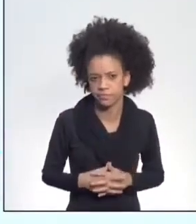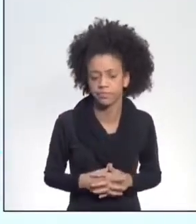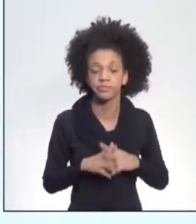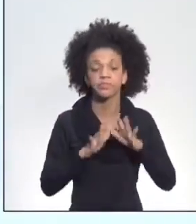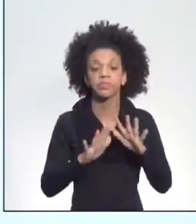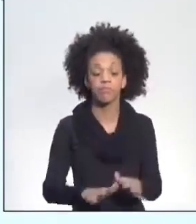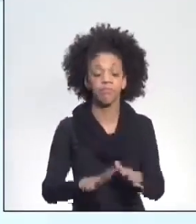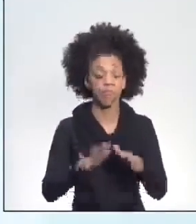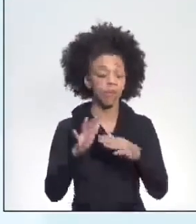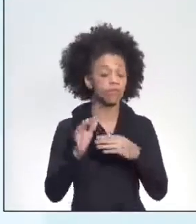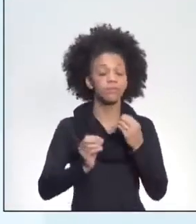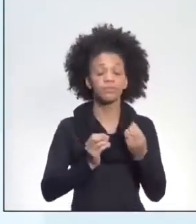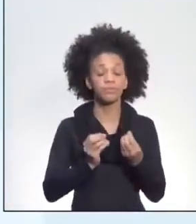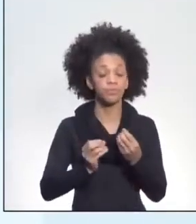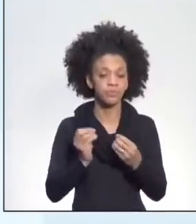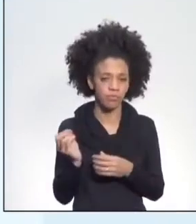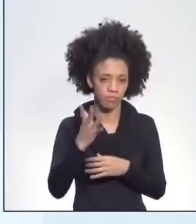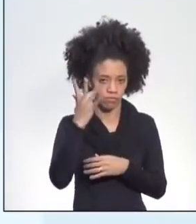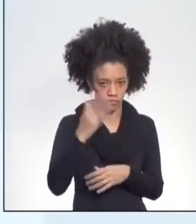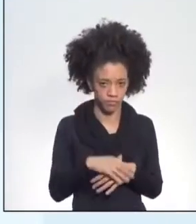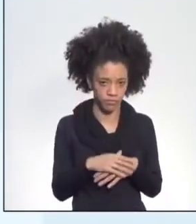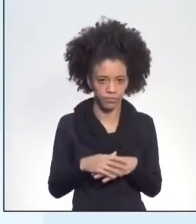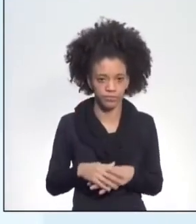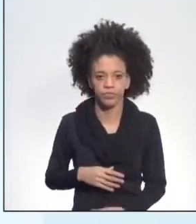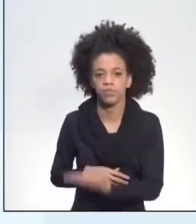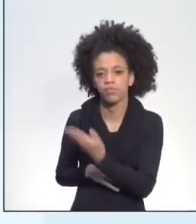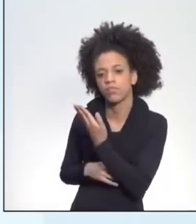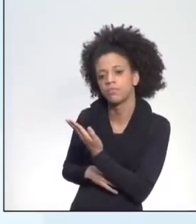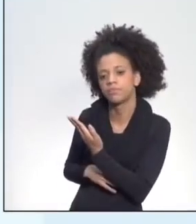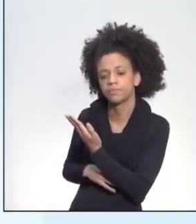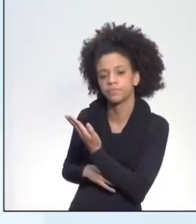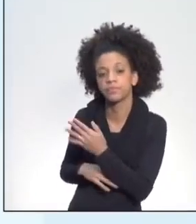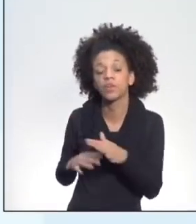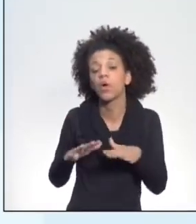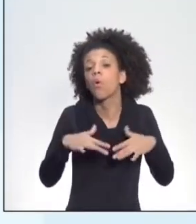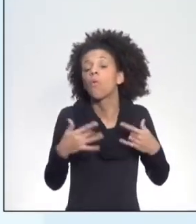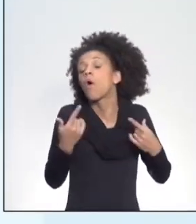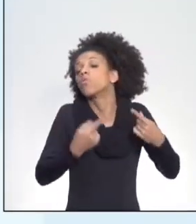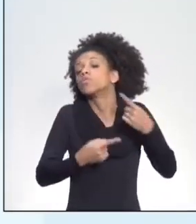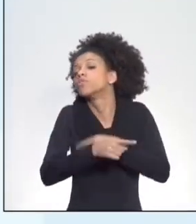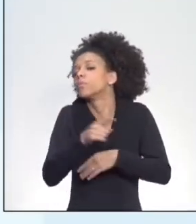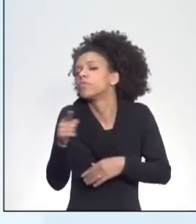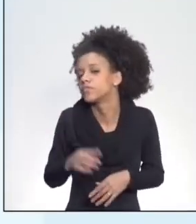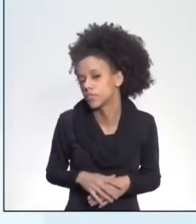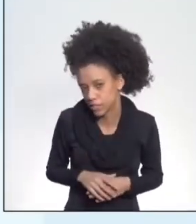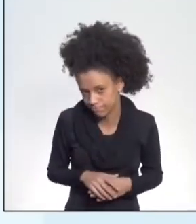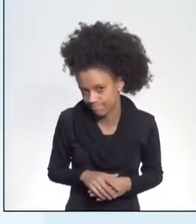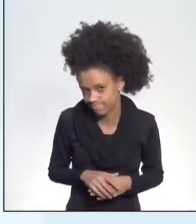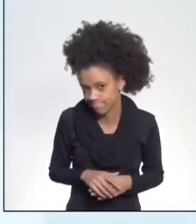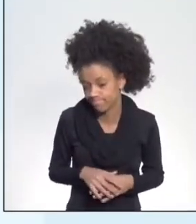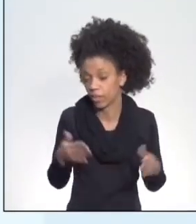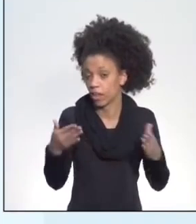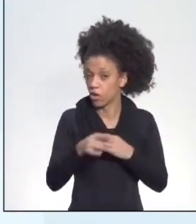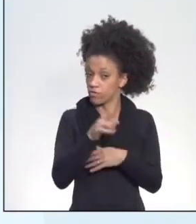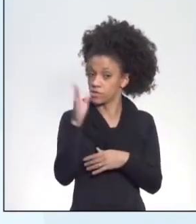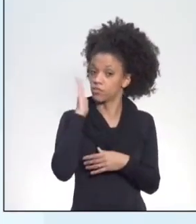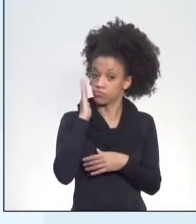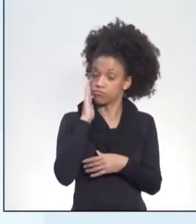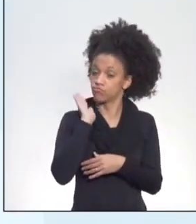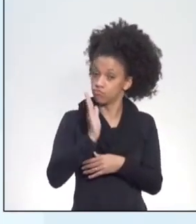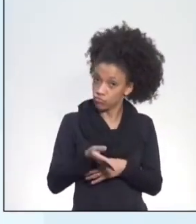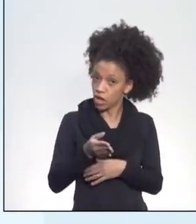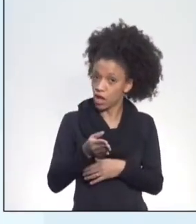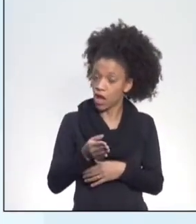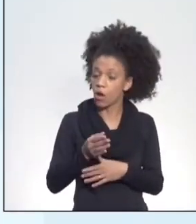lá. Esboçando a intervenção. Qual é o desafio para vocês? Tá? Agora que vocês já sabem o que é a